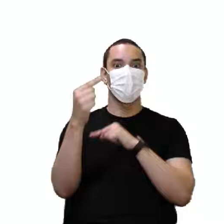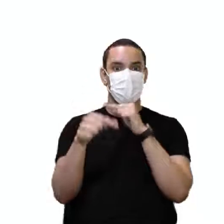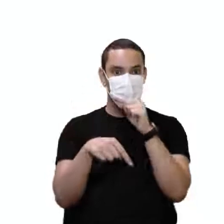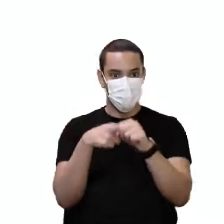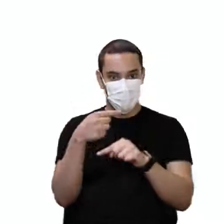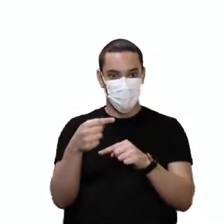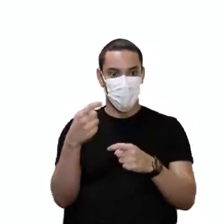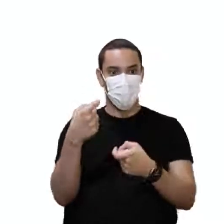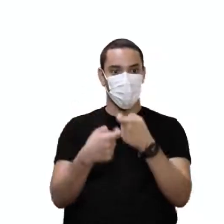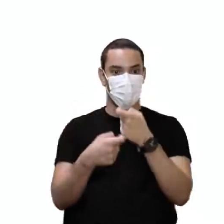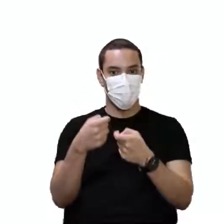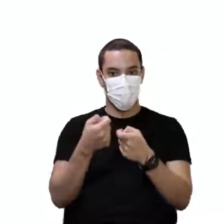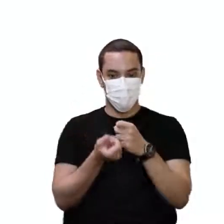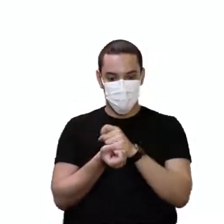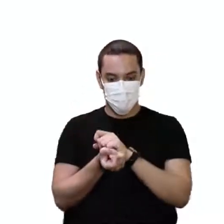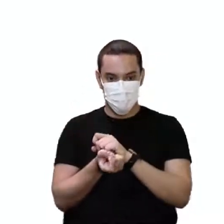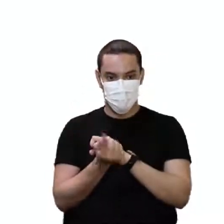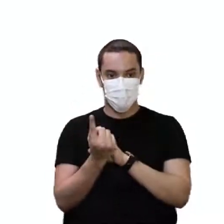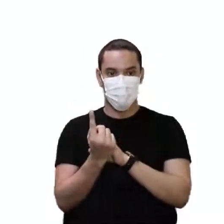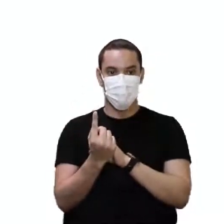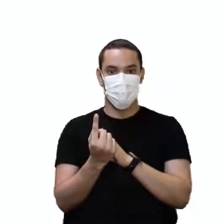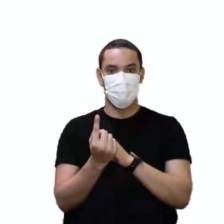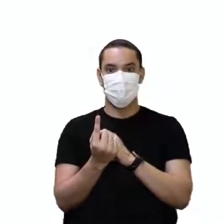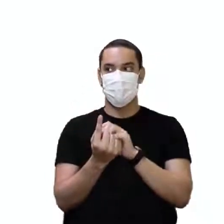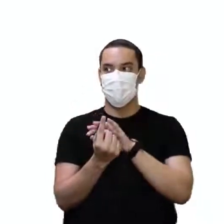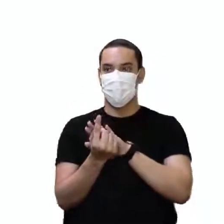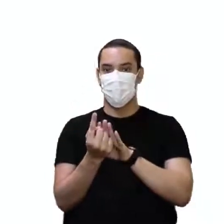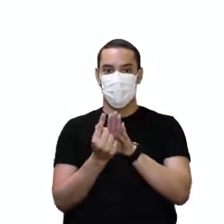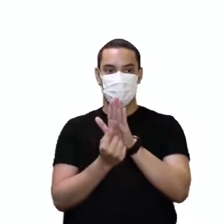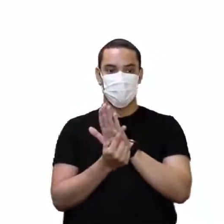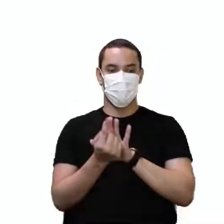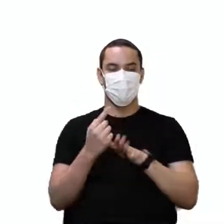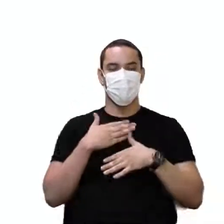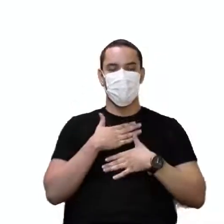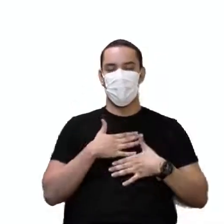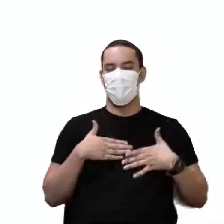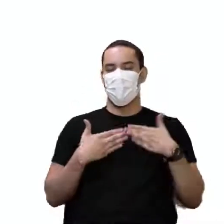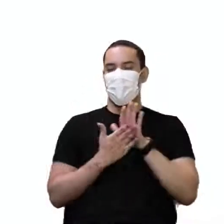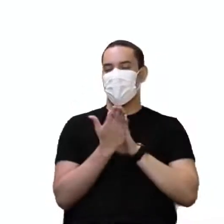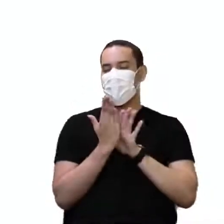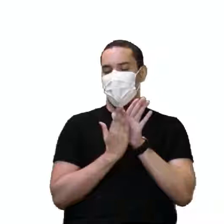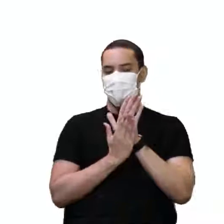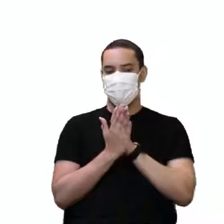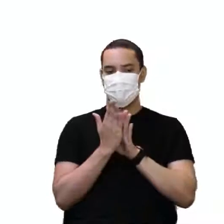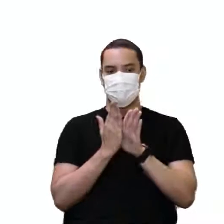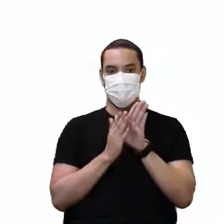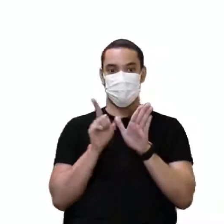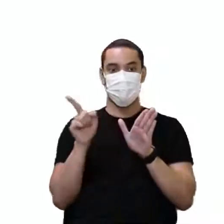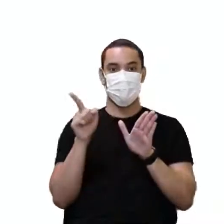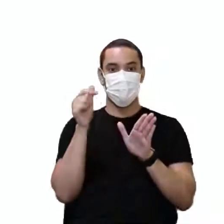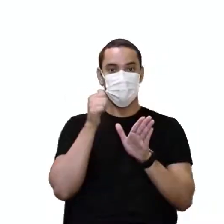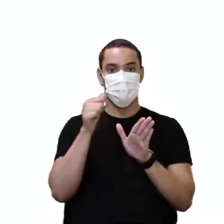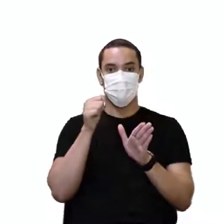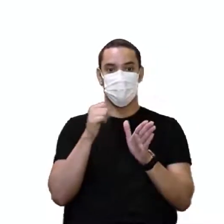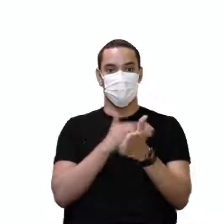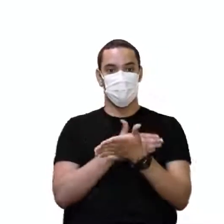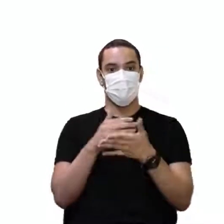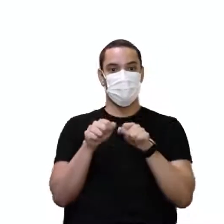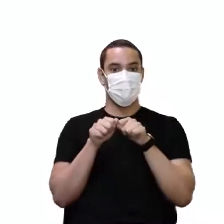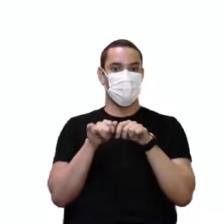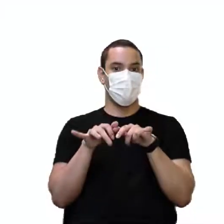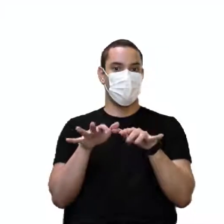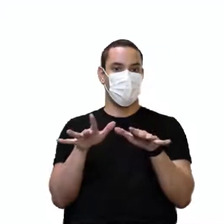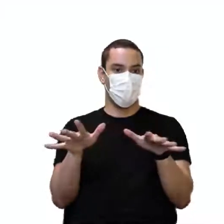escuro, durinho, que massageia o ventre dela e ela relaxa. Então, ela começa a liberar os óvulos e ele também,